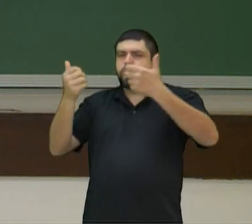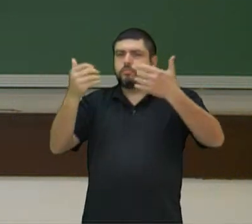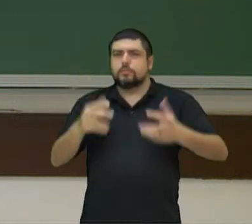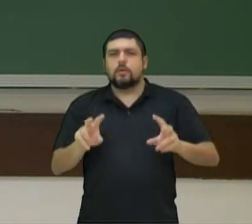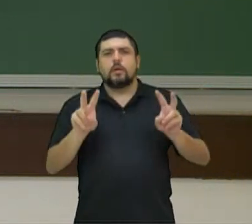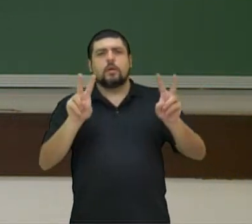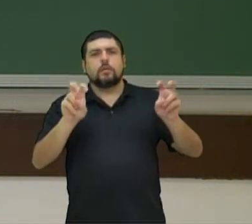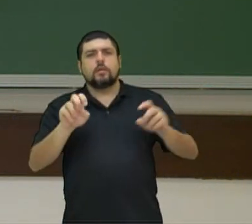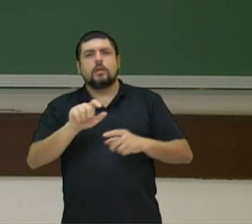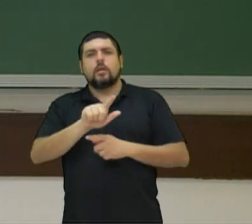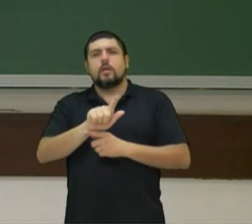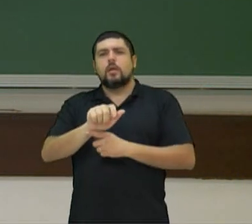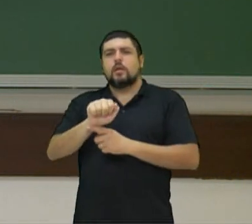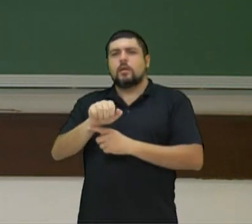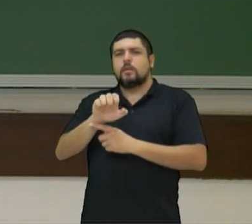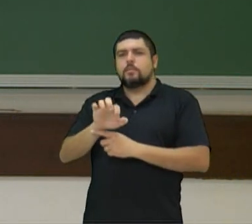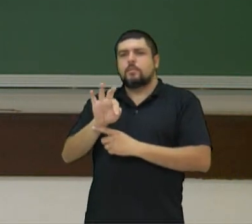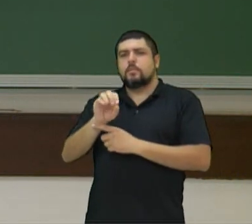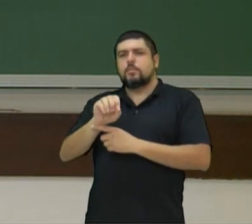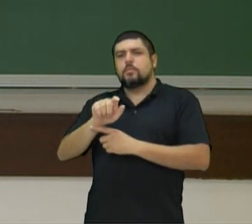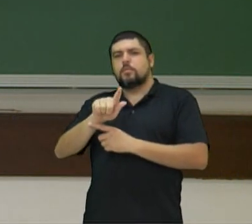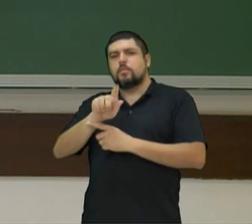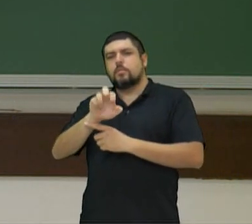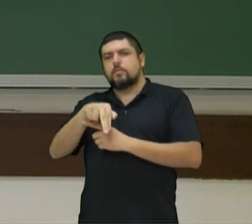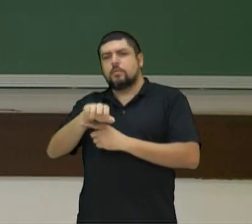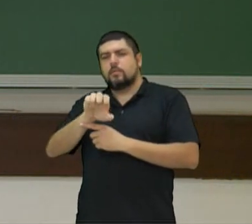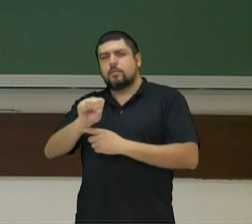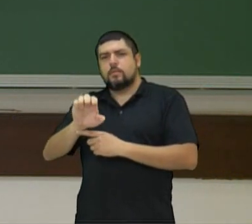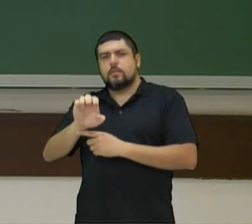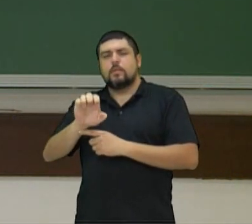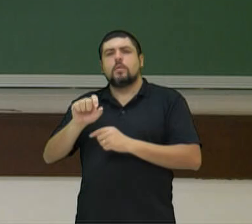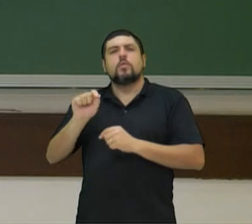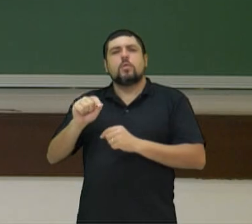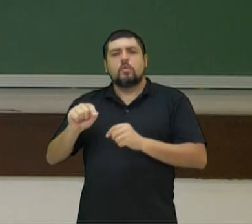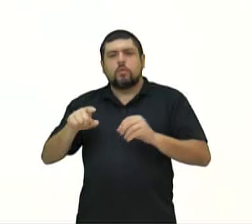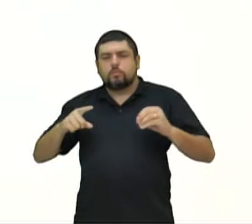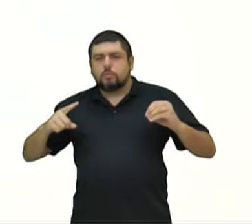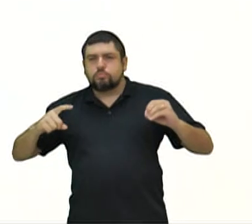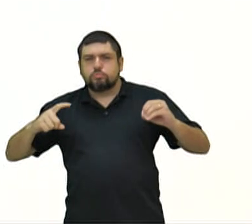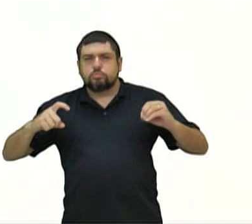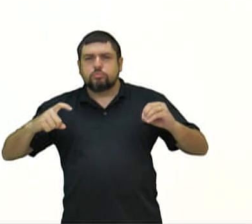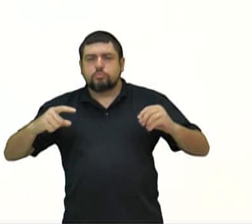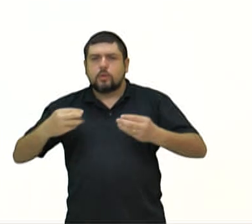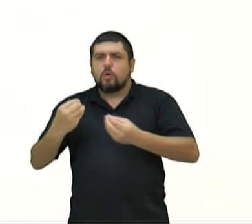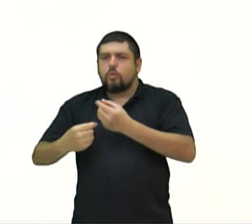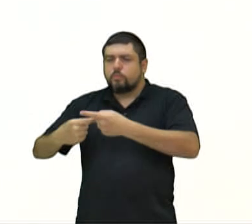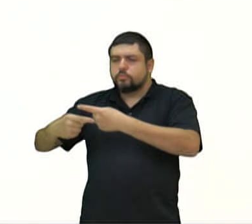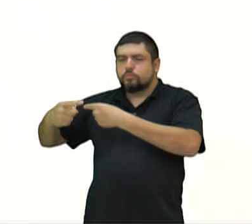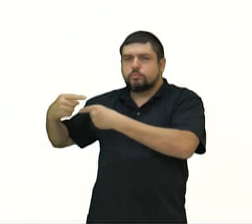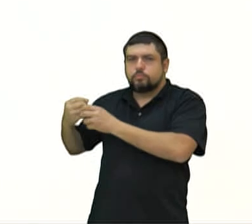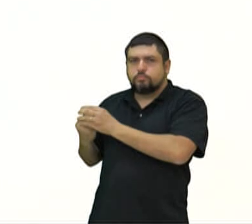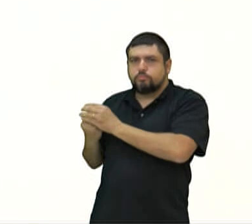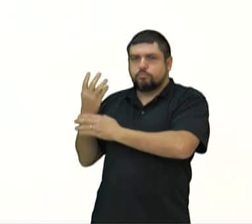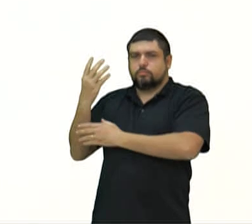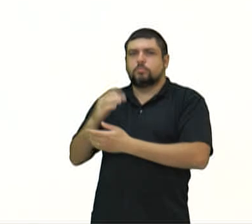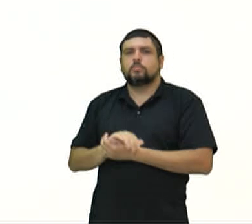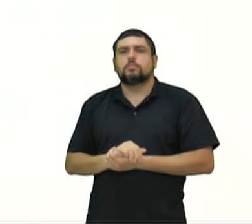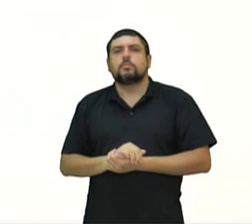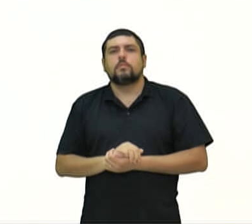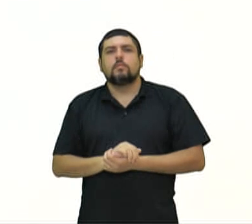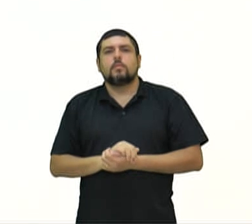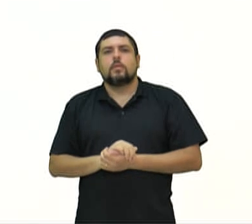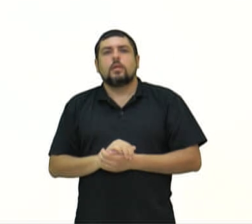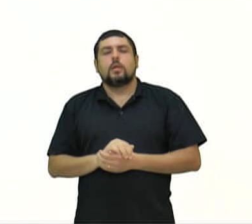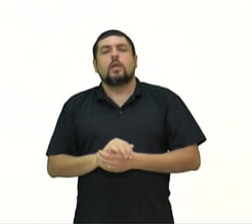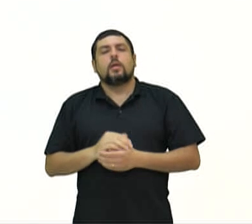gametogênese, ou seja, formação de gametas. Objetivos da aula de hoje: compreender os processos envolvidos na produção de gametas,